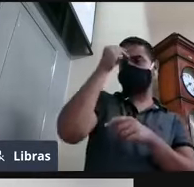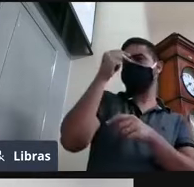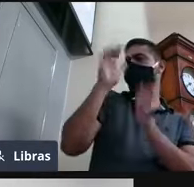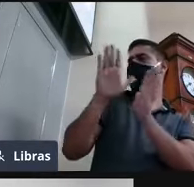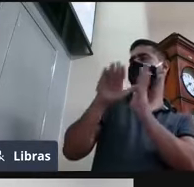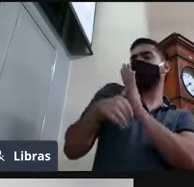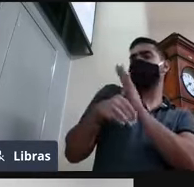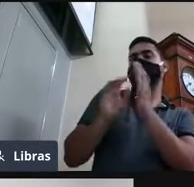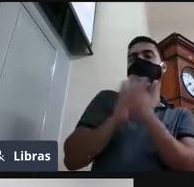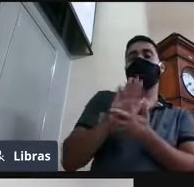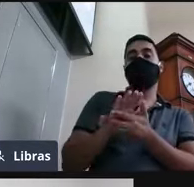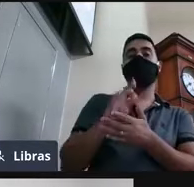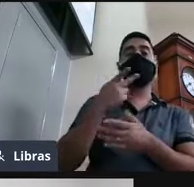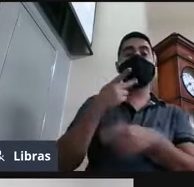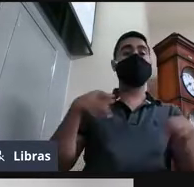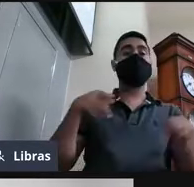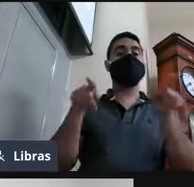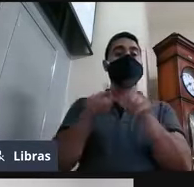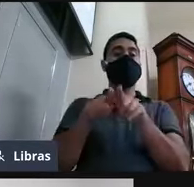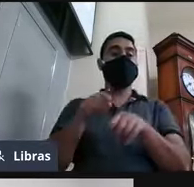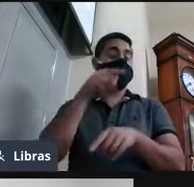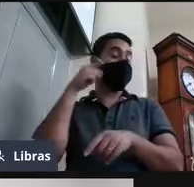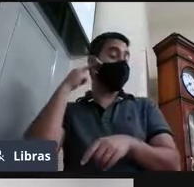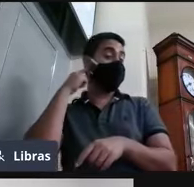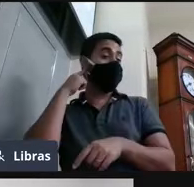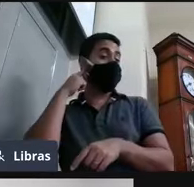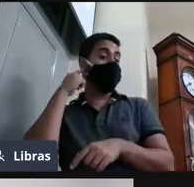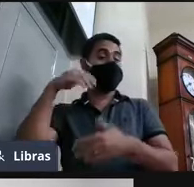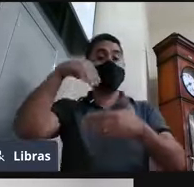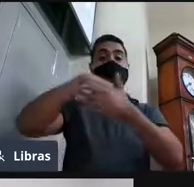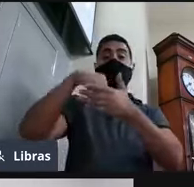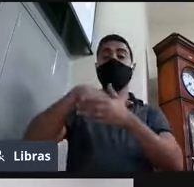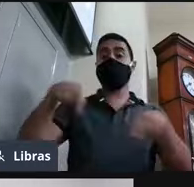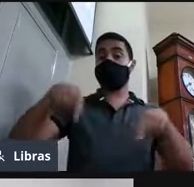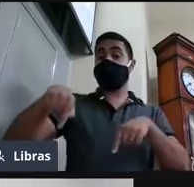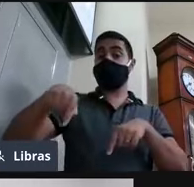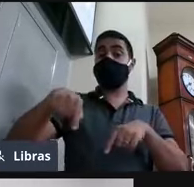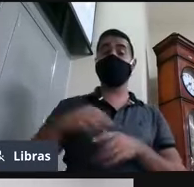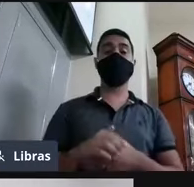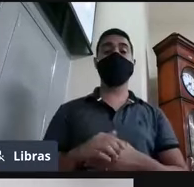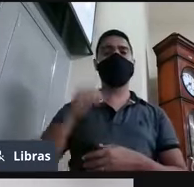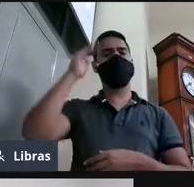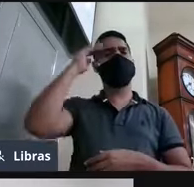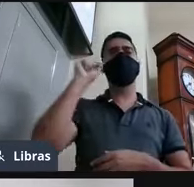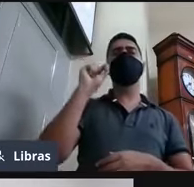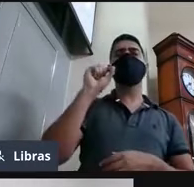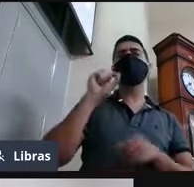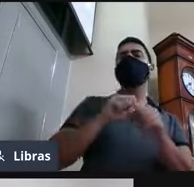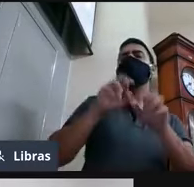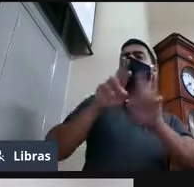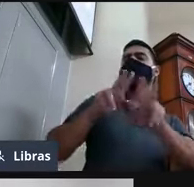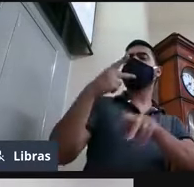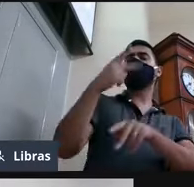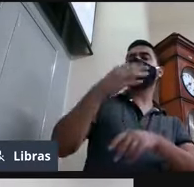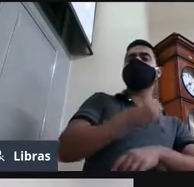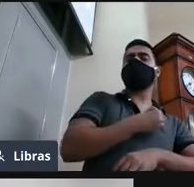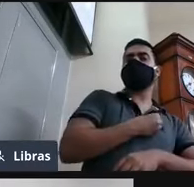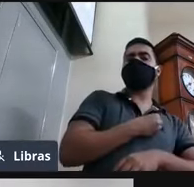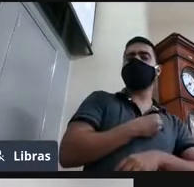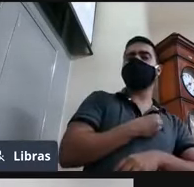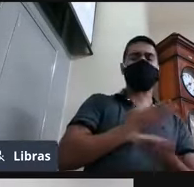roubou. E eu vou falar isso para você que está me ouvindo. Essa votação aqui, que diferença que isso vai fazer na sua vida?